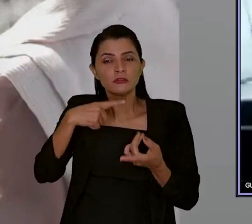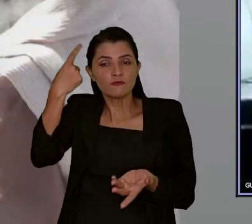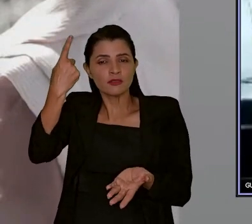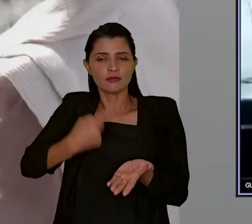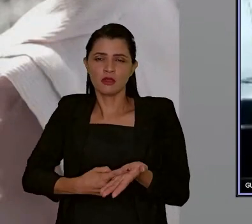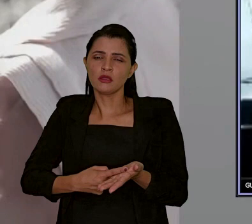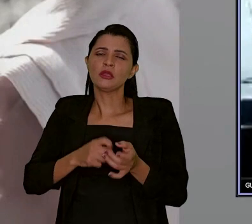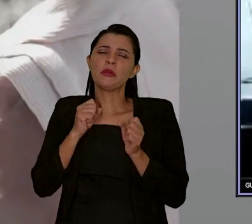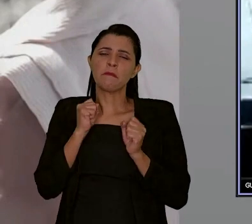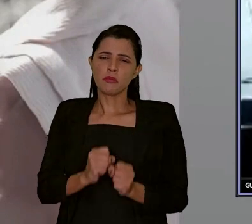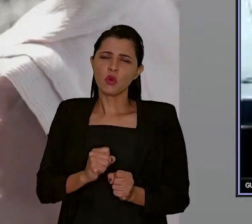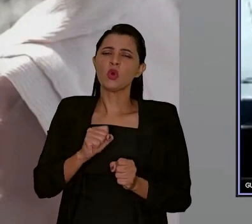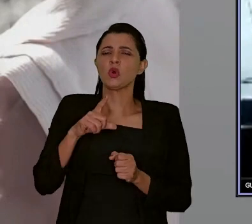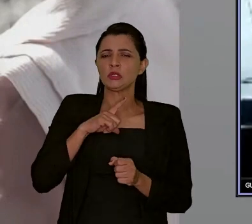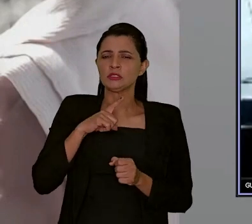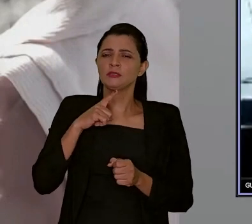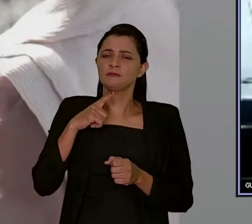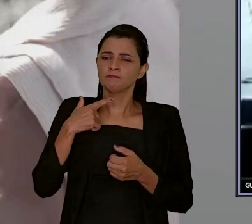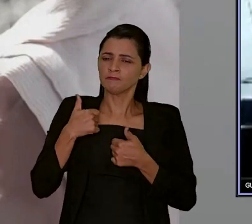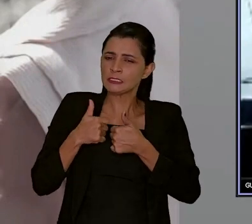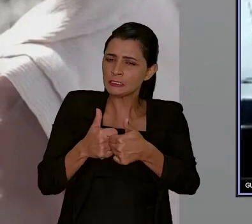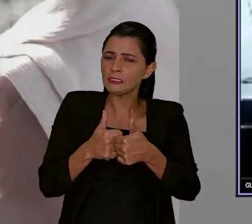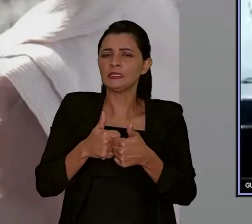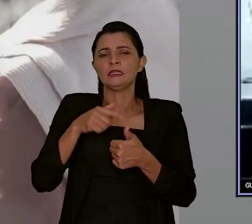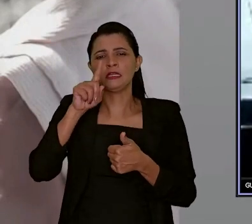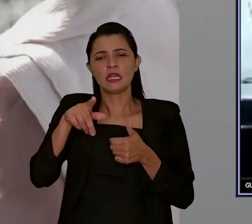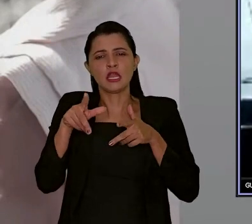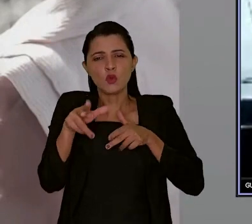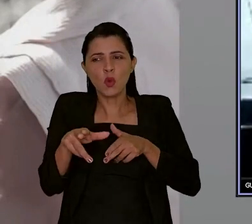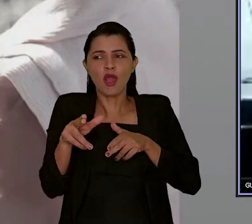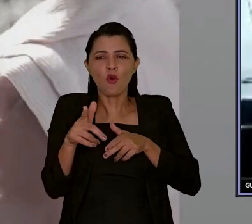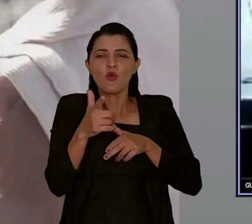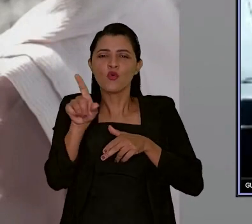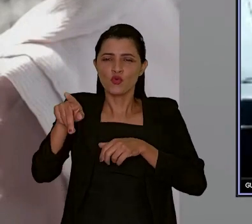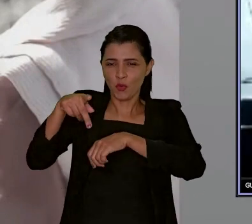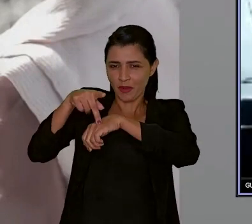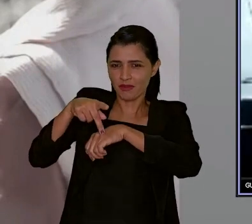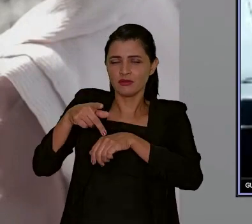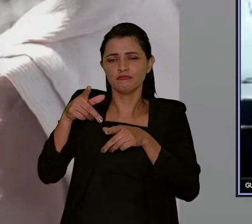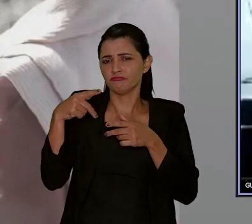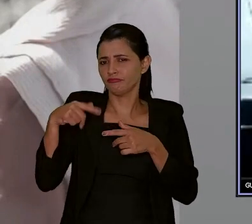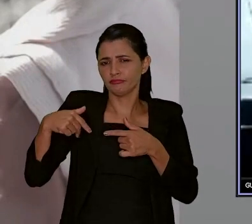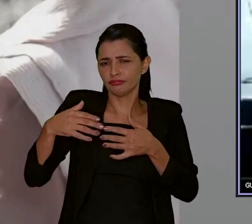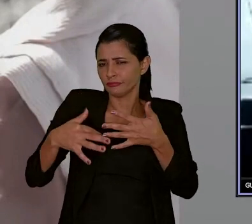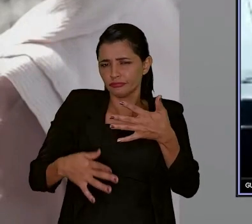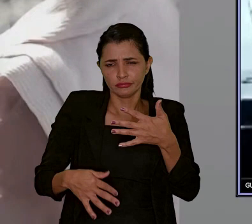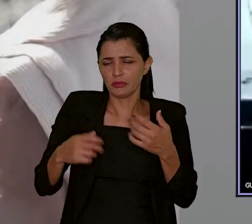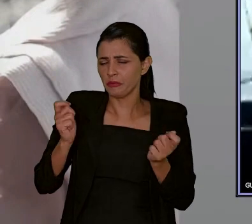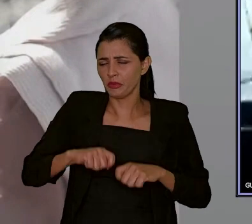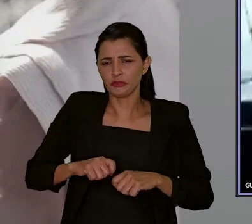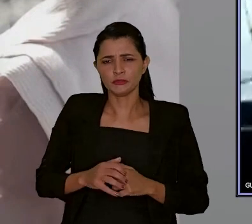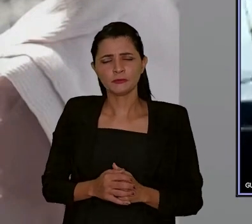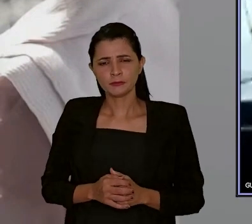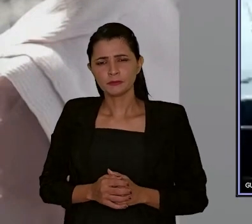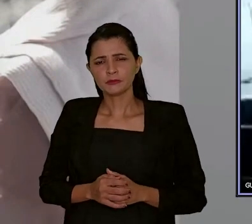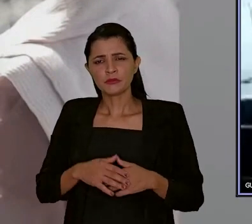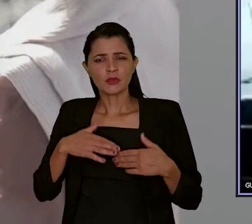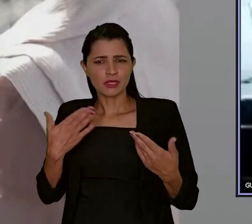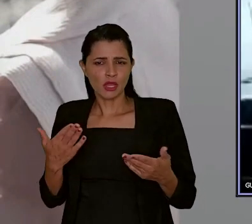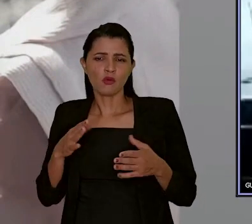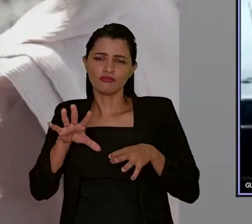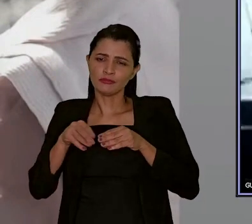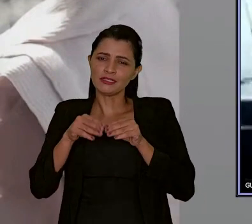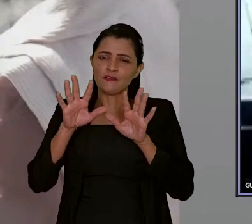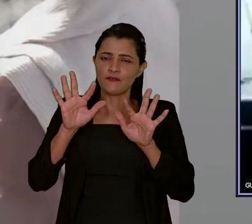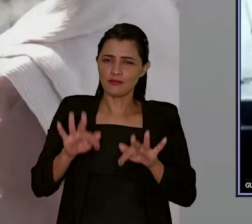ser cumpridas da mesma forma no exterior, etc, etc. Então, com essas considerações finais, eu tinha